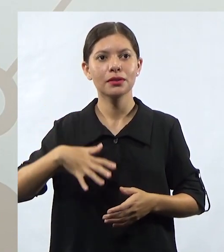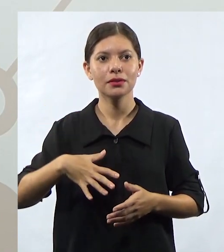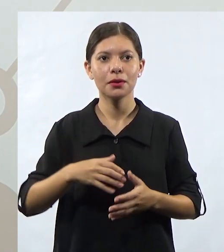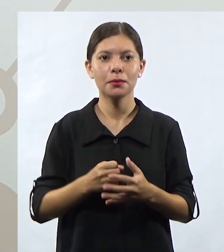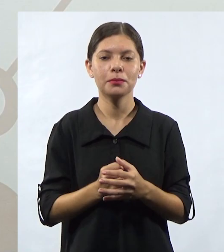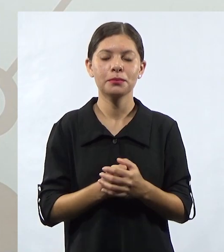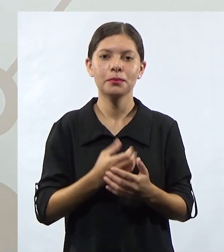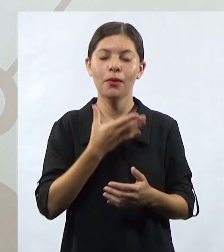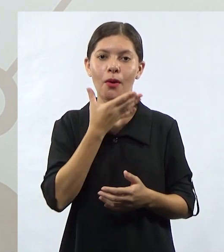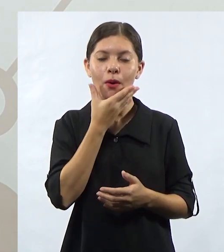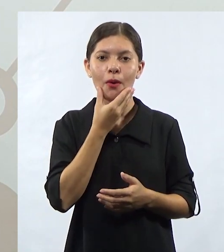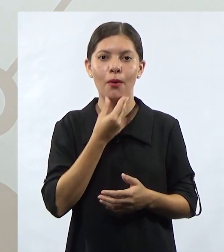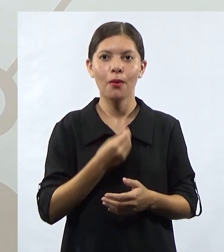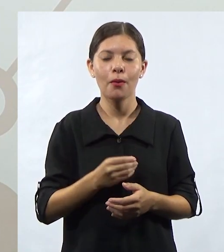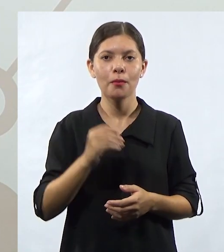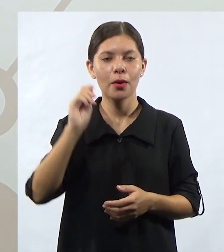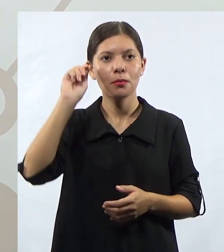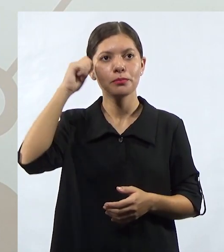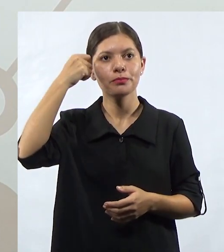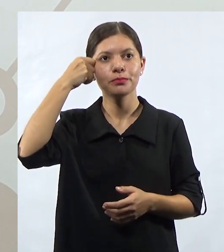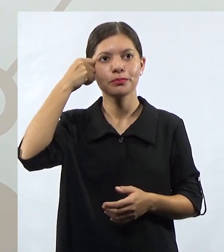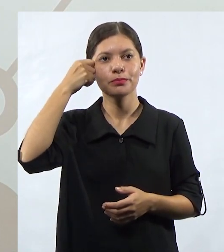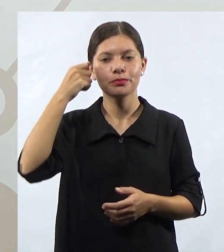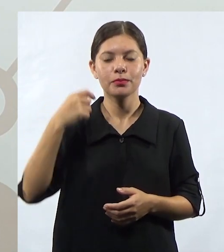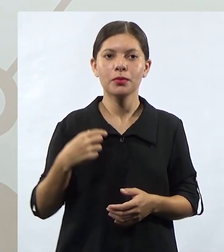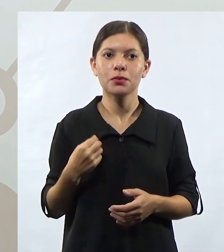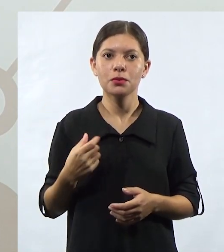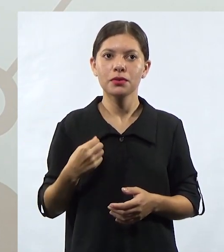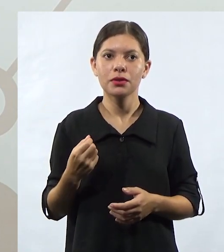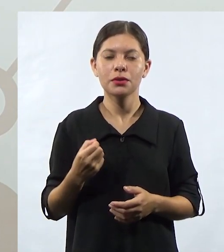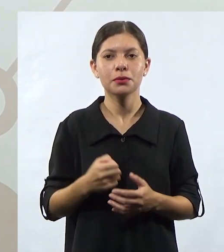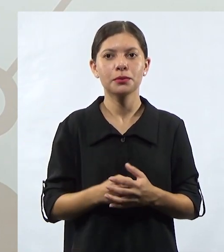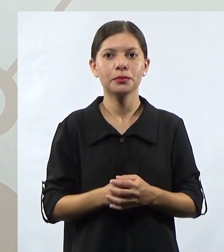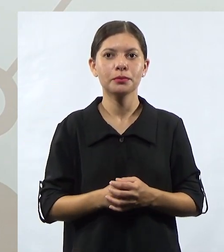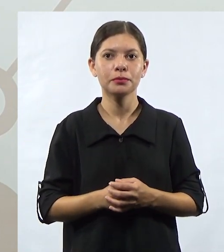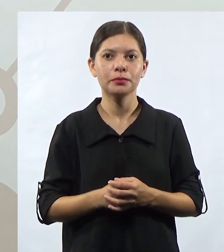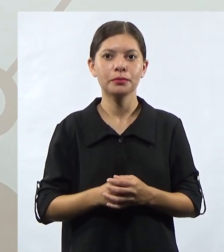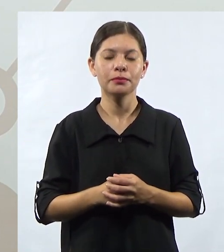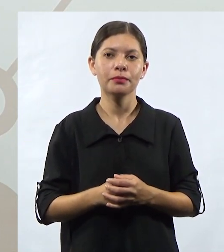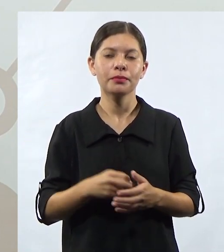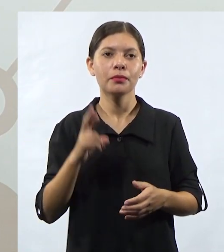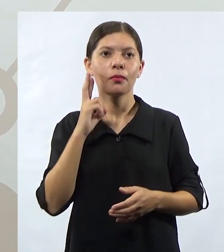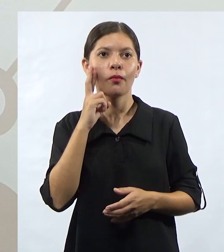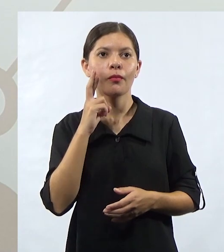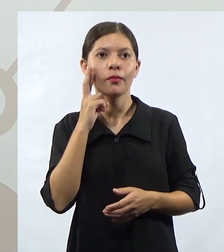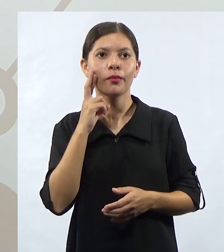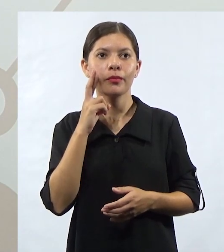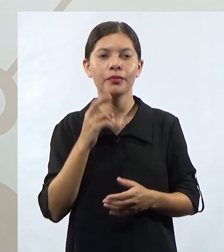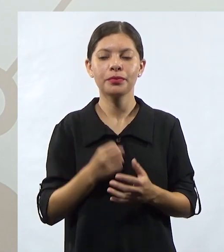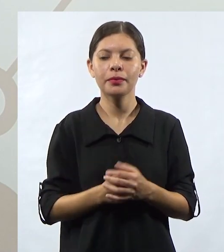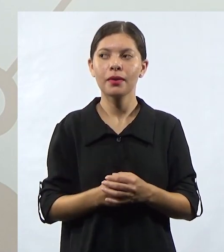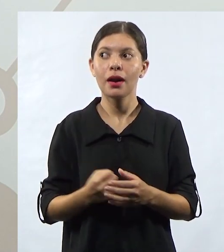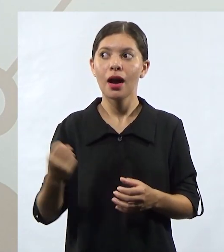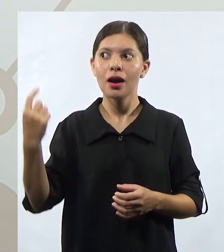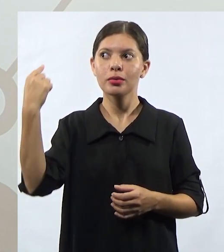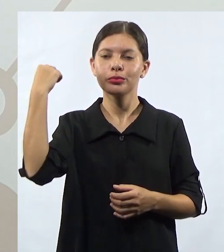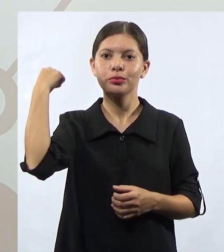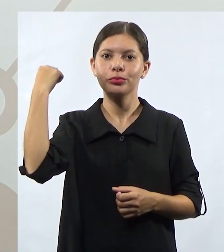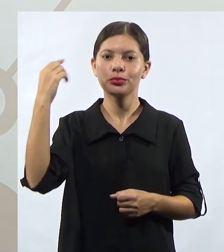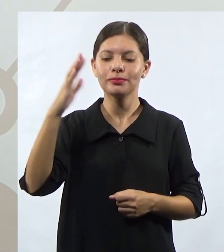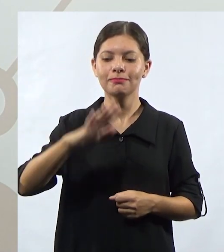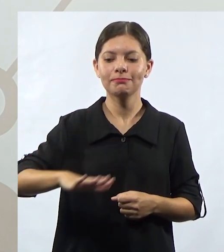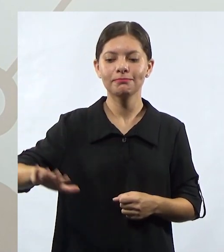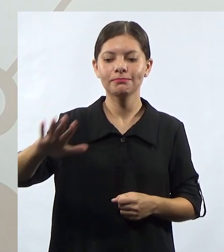audiodescrição. Eu sou um homem negro, estou aqui vestindo uma camisa social rosa. Ao meu fundo tem uma